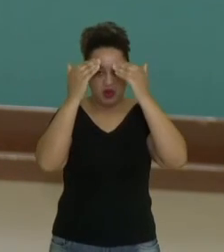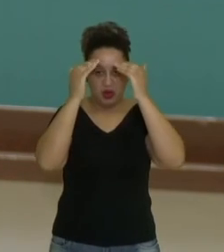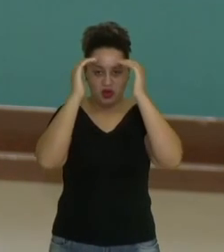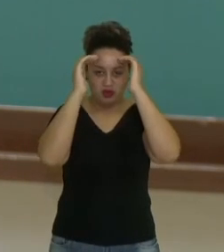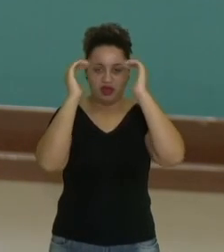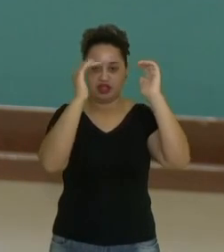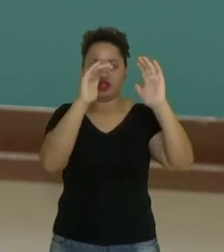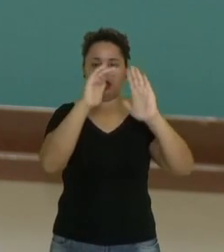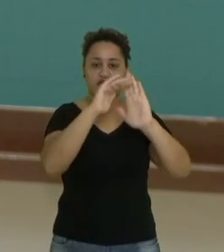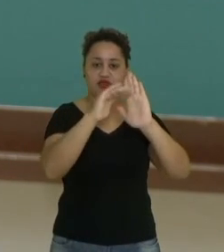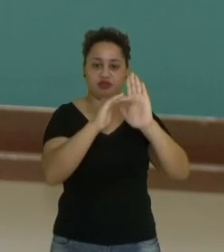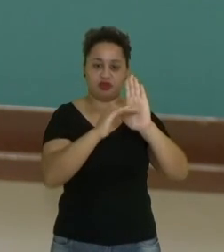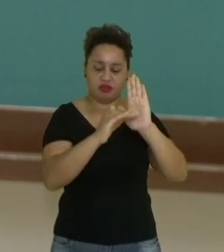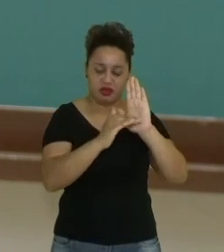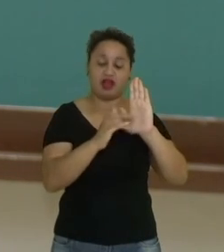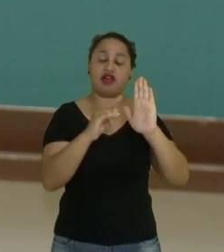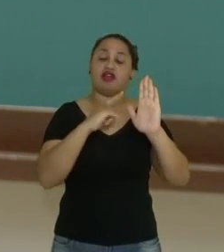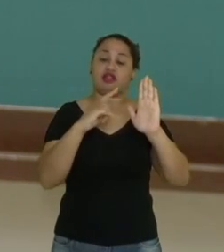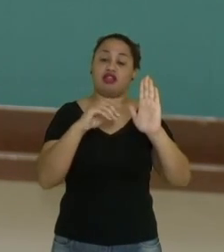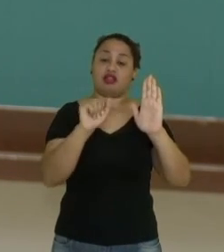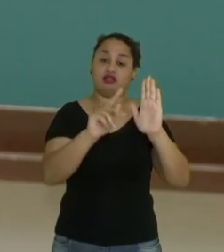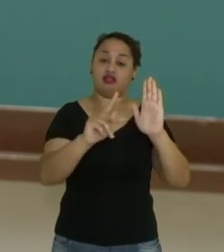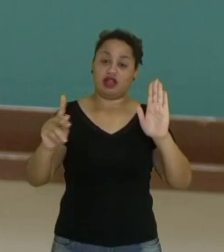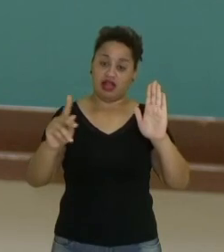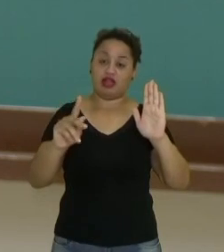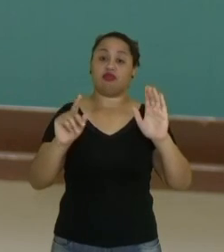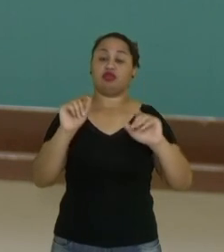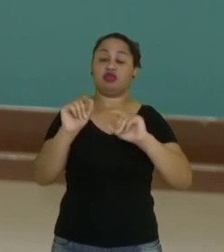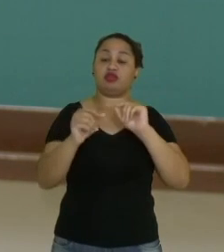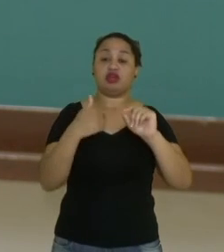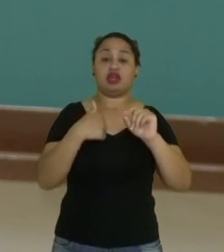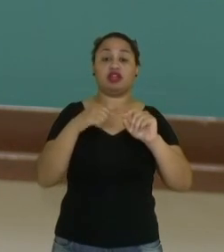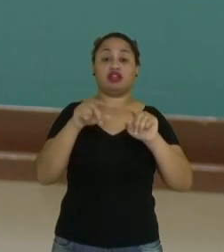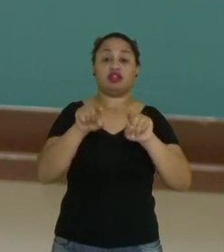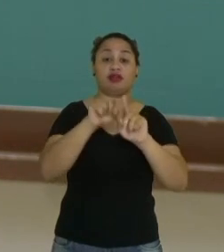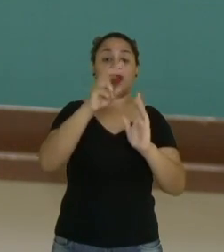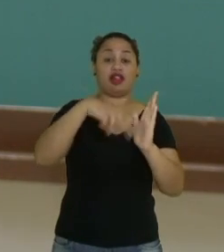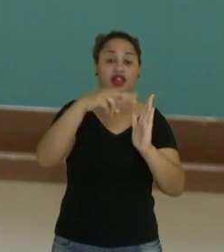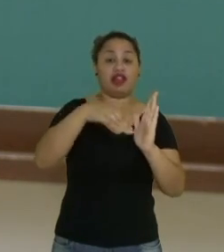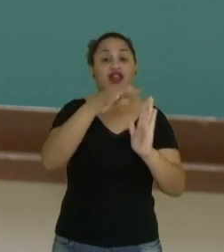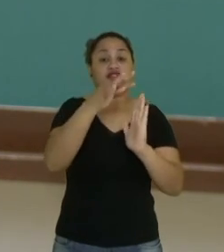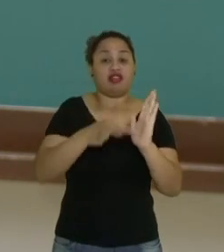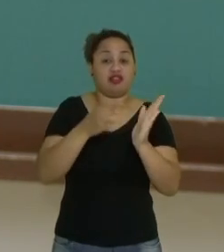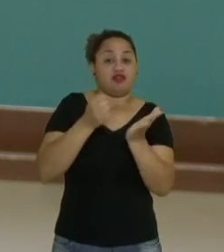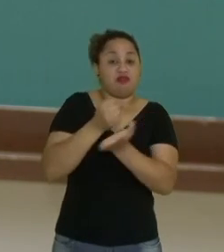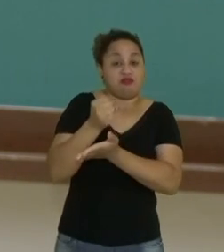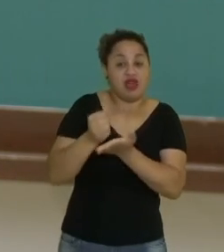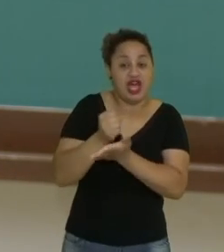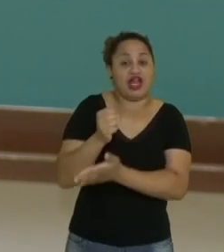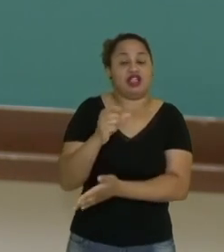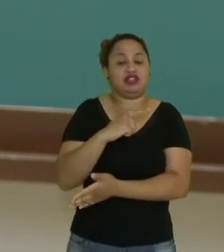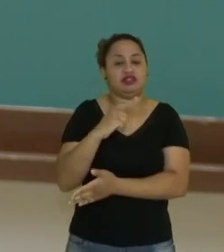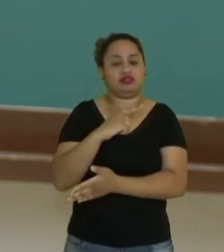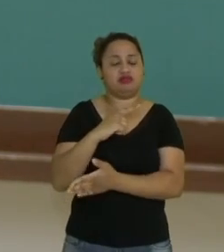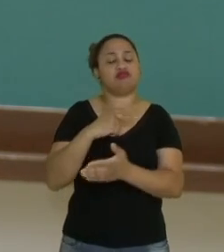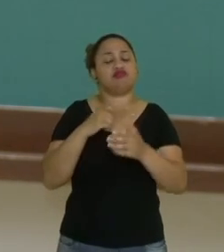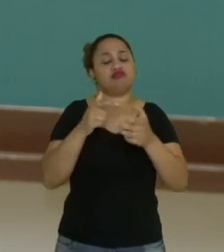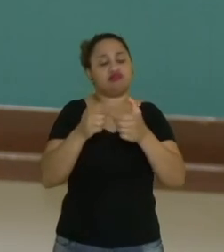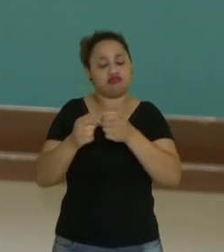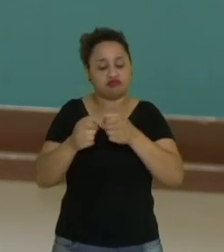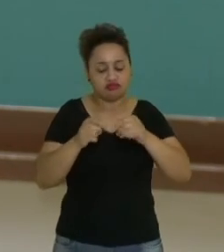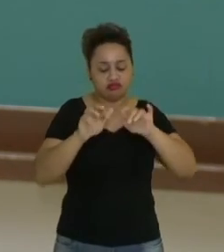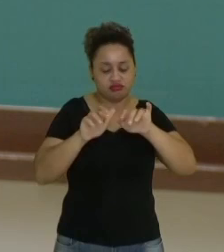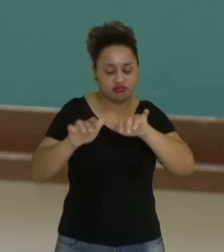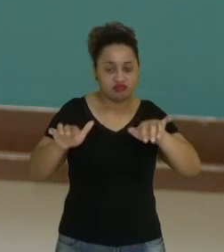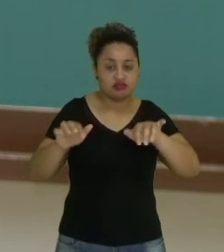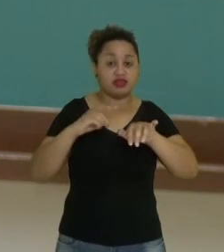proposta no aplicativo, ler os textos motivadores, né? Você vai perceber que à medida que você está digitando o texto, tem